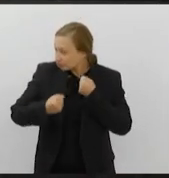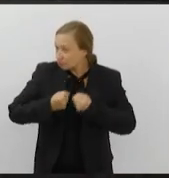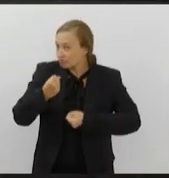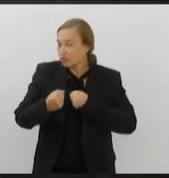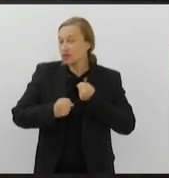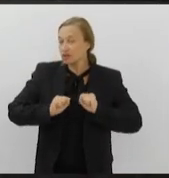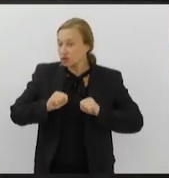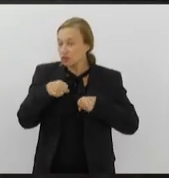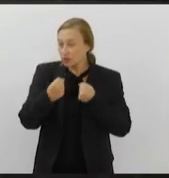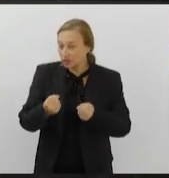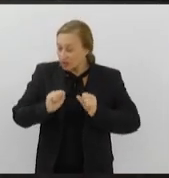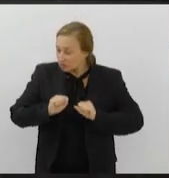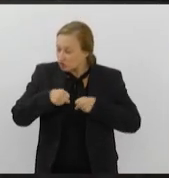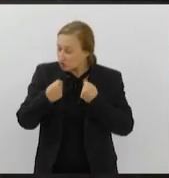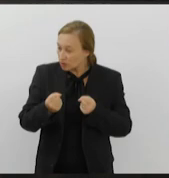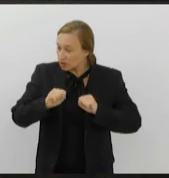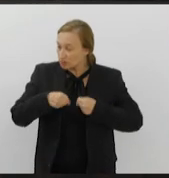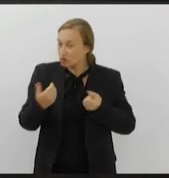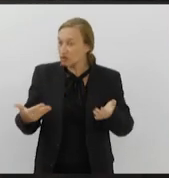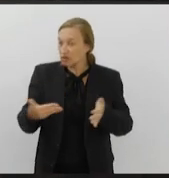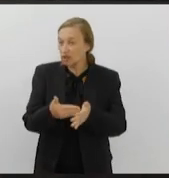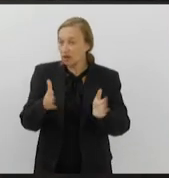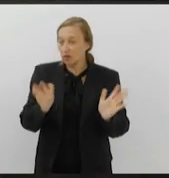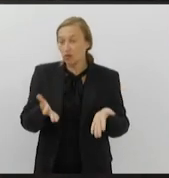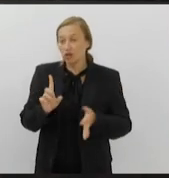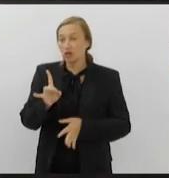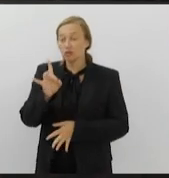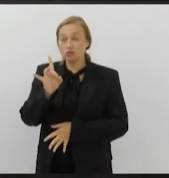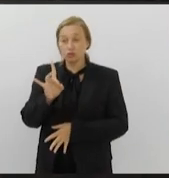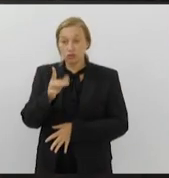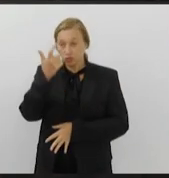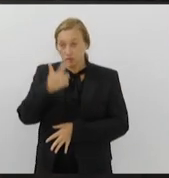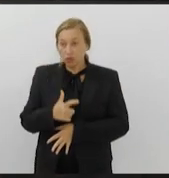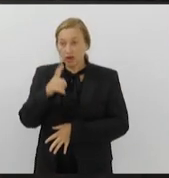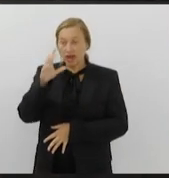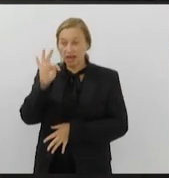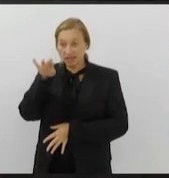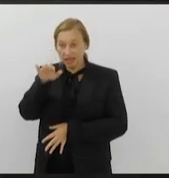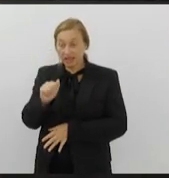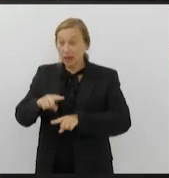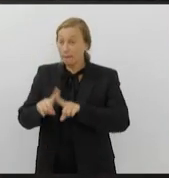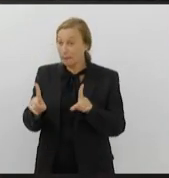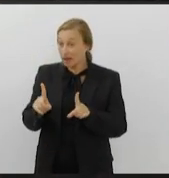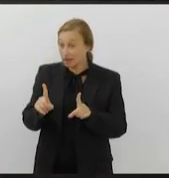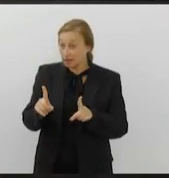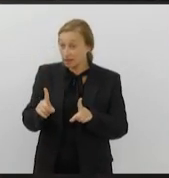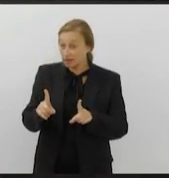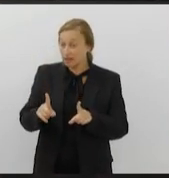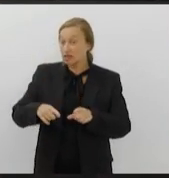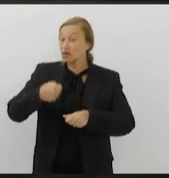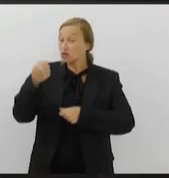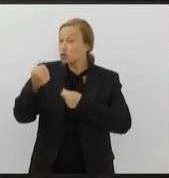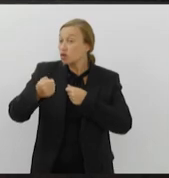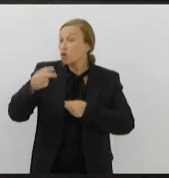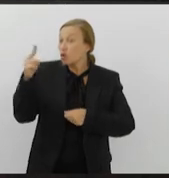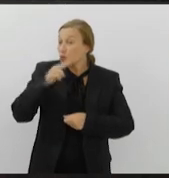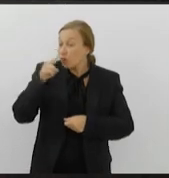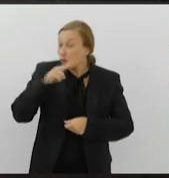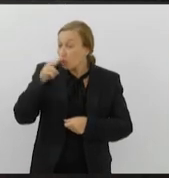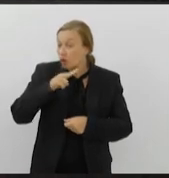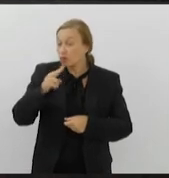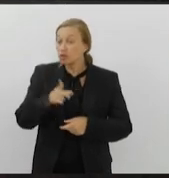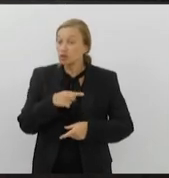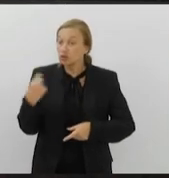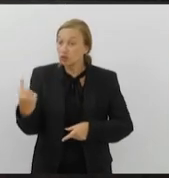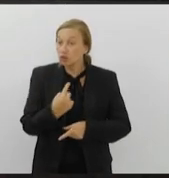continuo correndo hoje ainda, não como atleta, mas como atleta da vida, porque a gente corre, principalmente nós